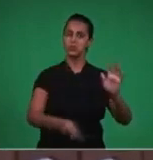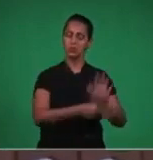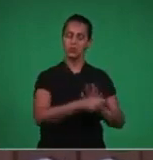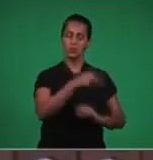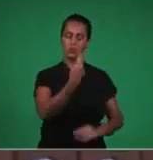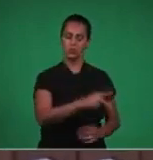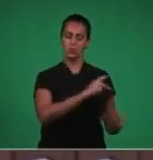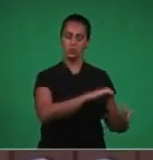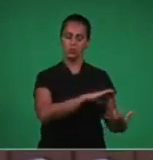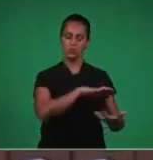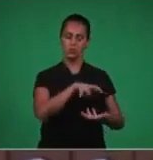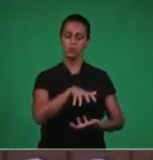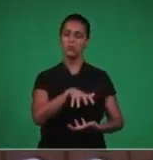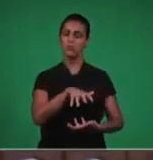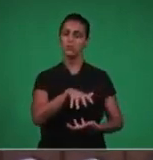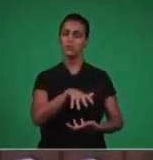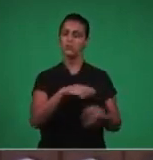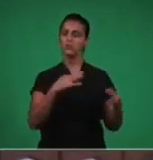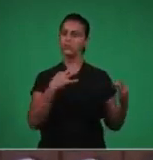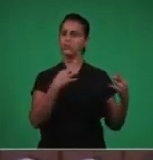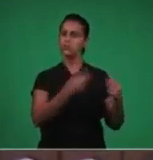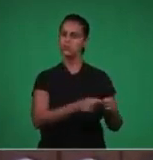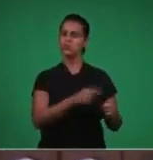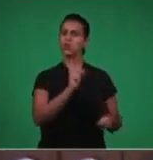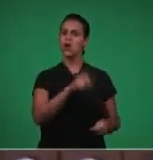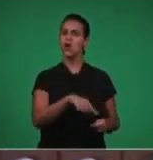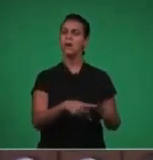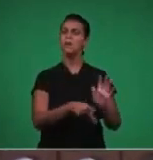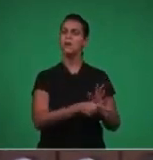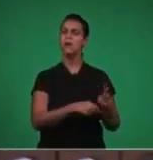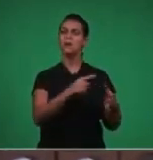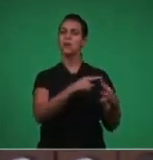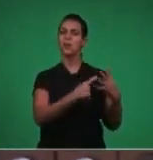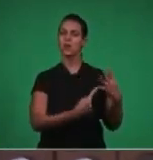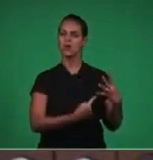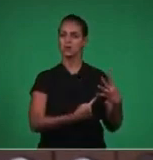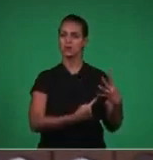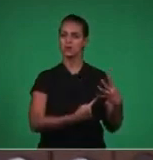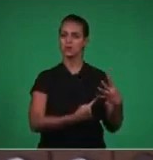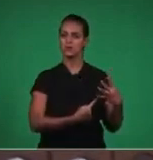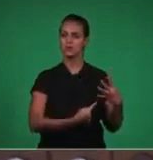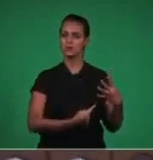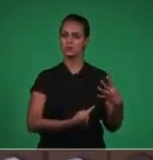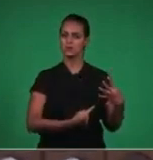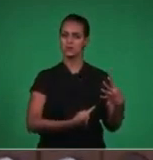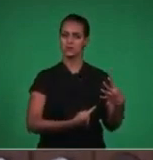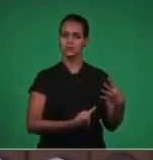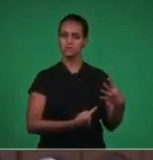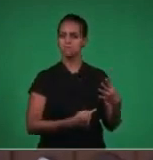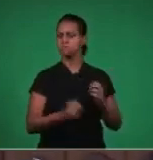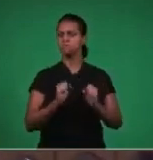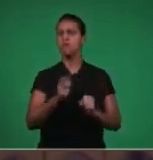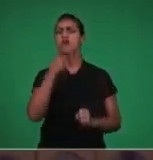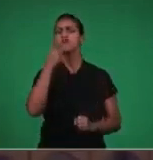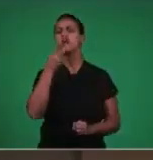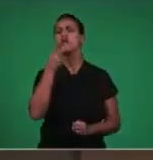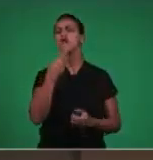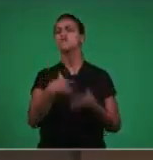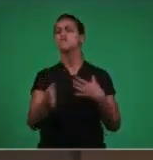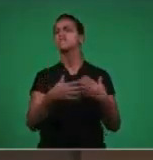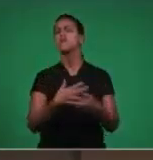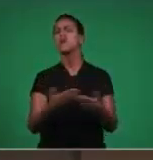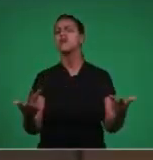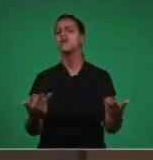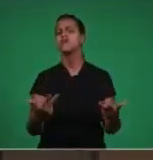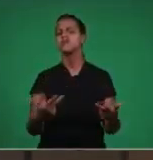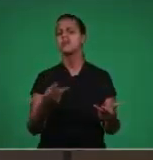mundo, está na quarta medida. Pode citar qualquer coisa aqui, citem. Pode citar.